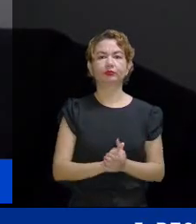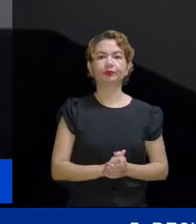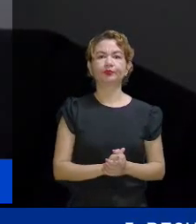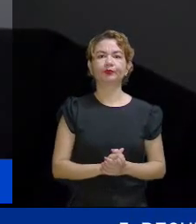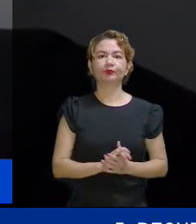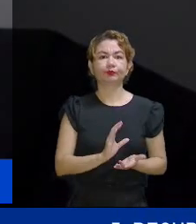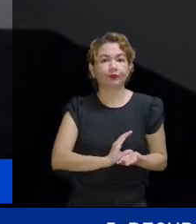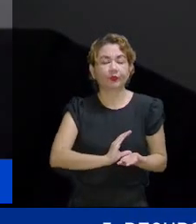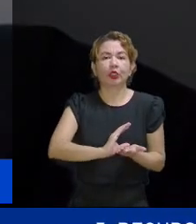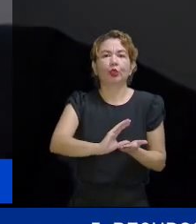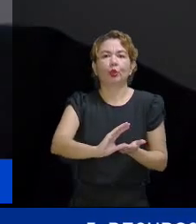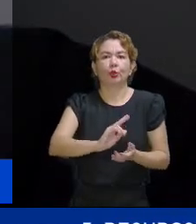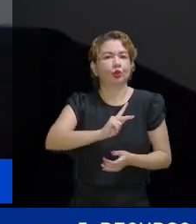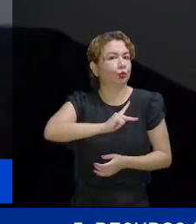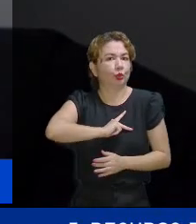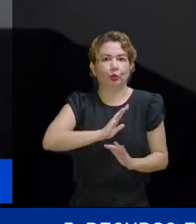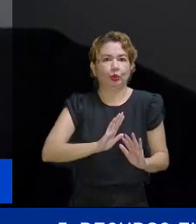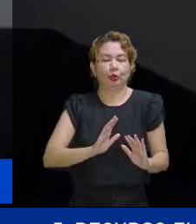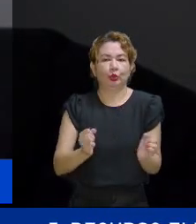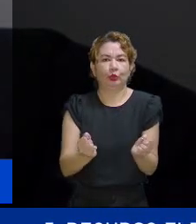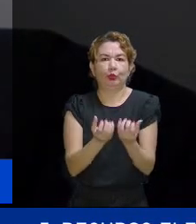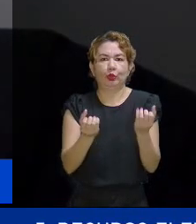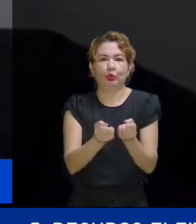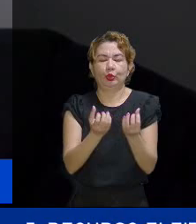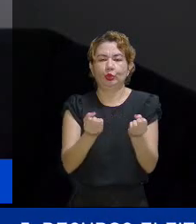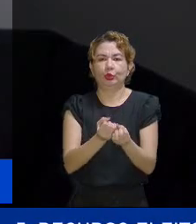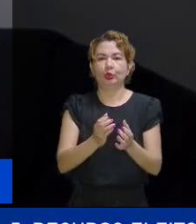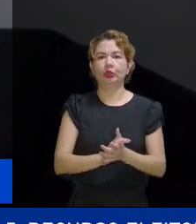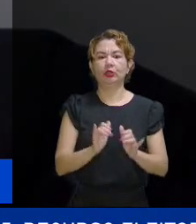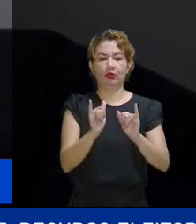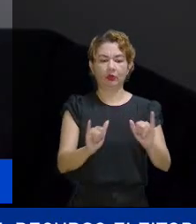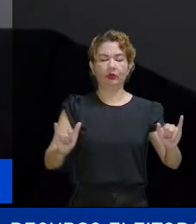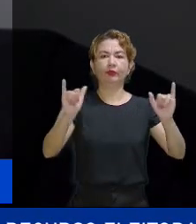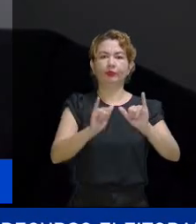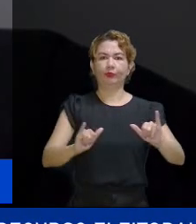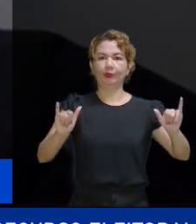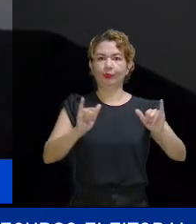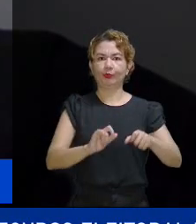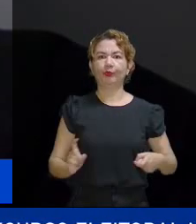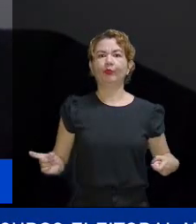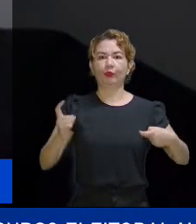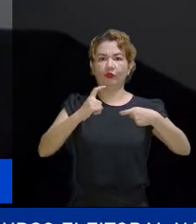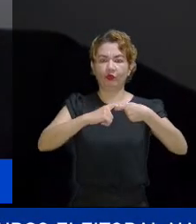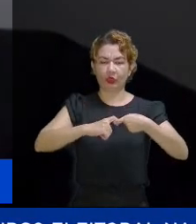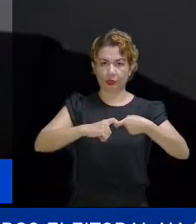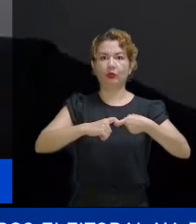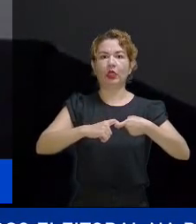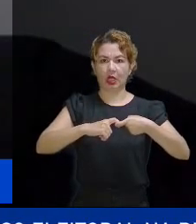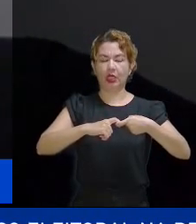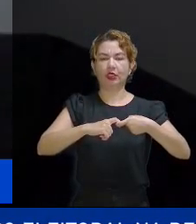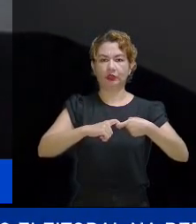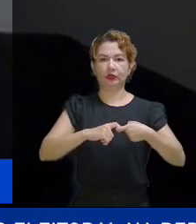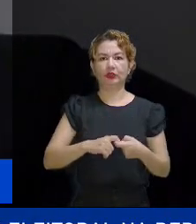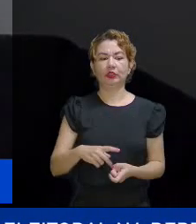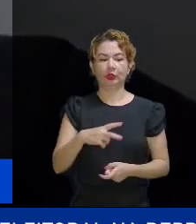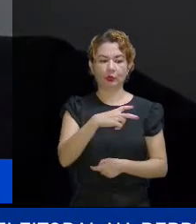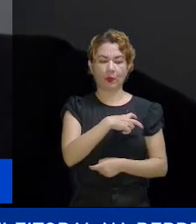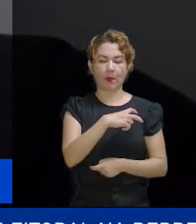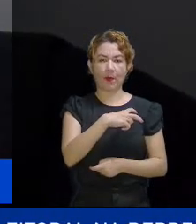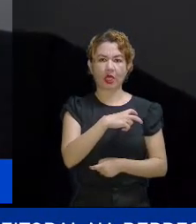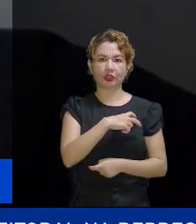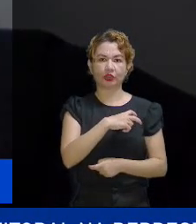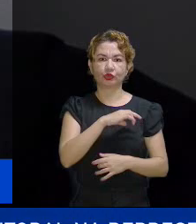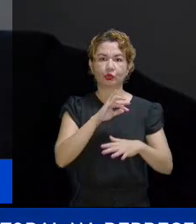de recursos públicos para a produção da peça publicitária veiculada no perfil privado, o que é o caso dos